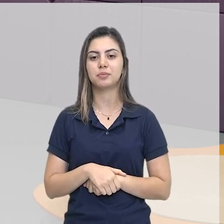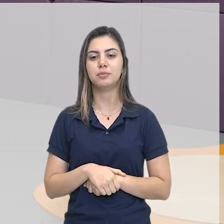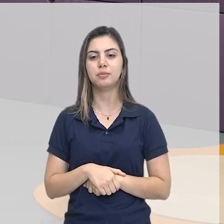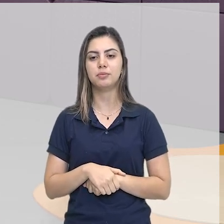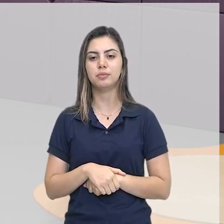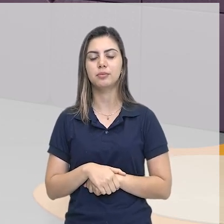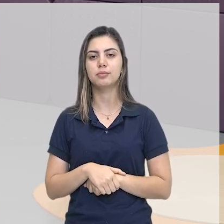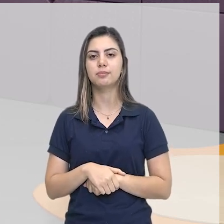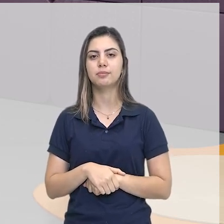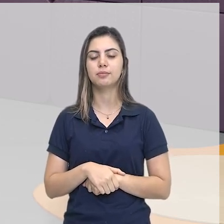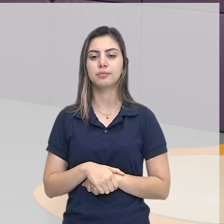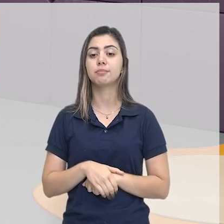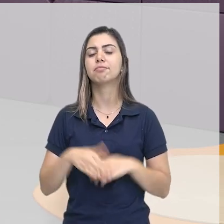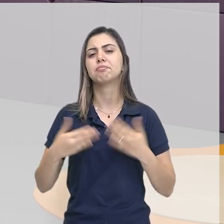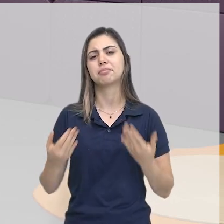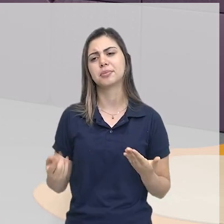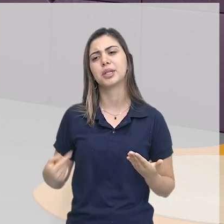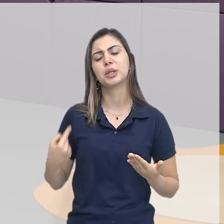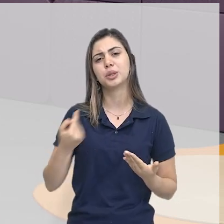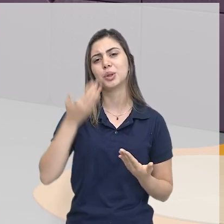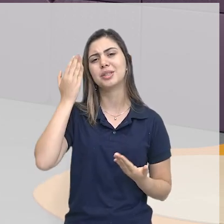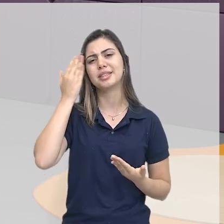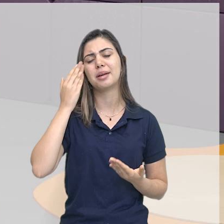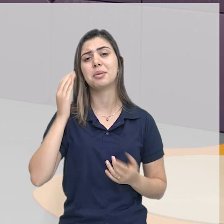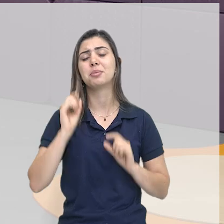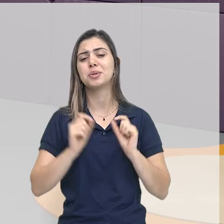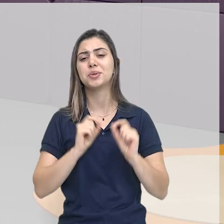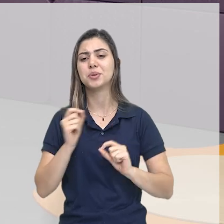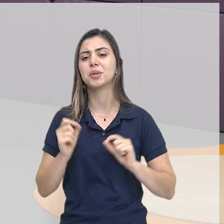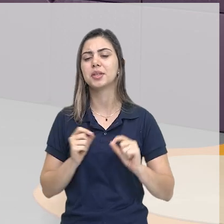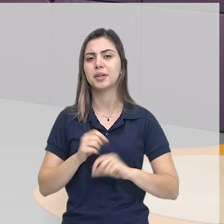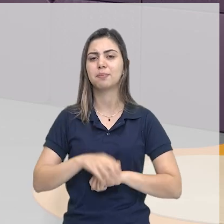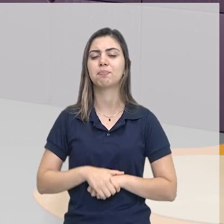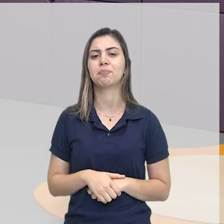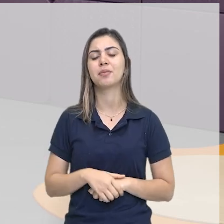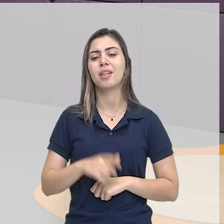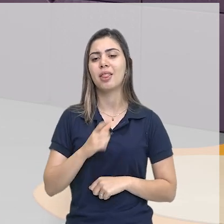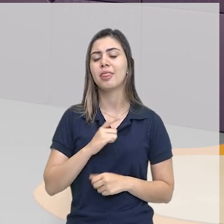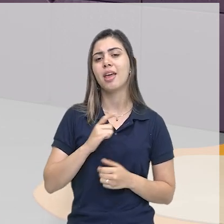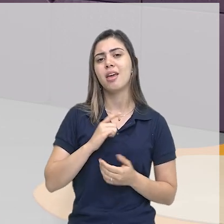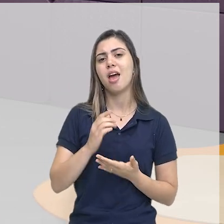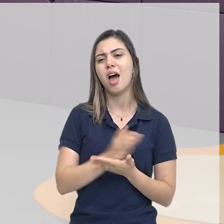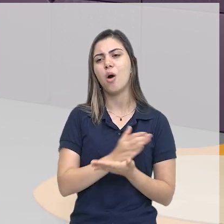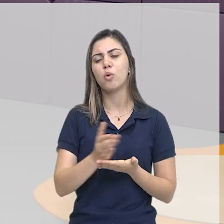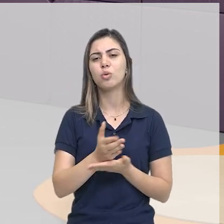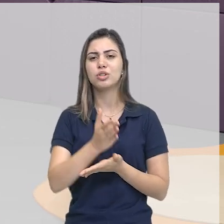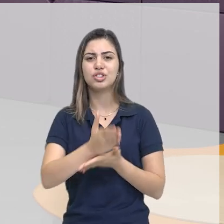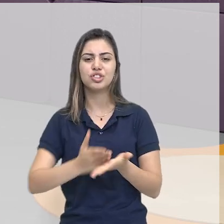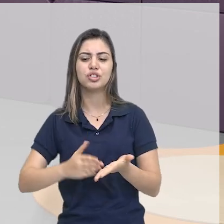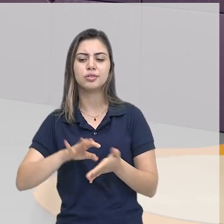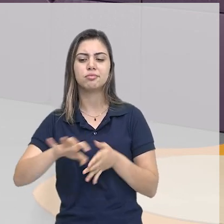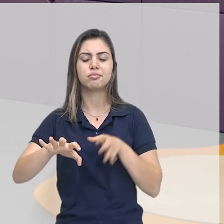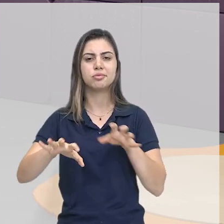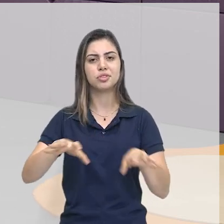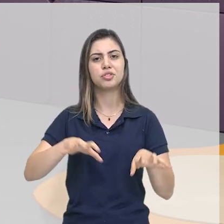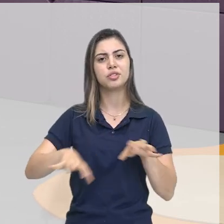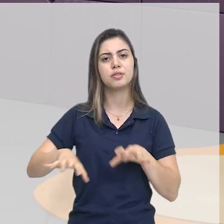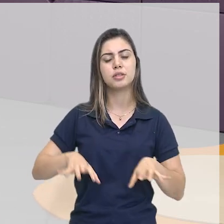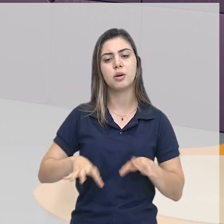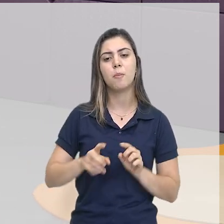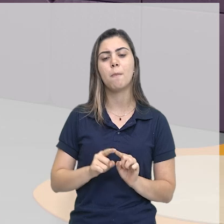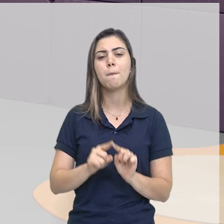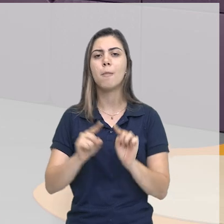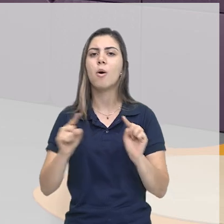Claro, né, que dentro desse processo você vai ter algumas divisões, mas nada que